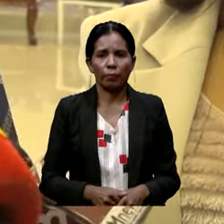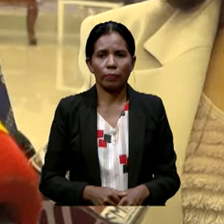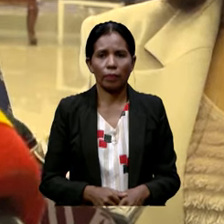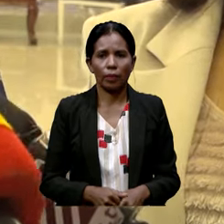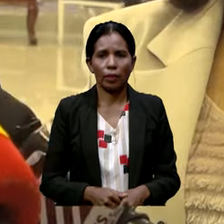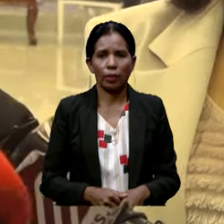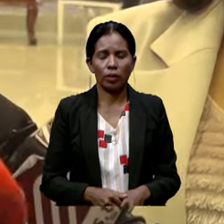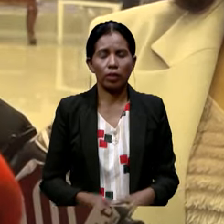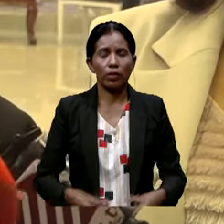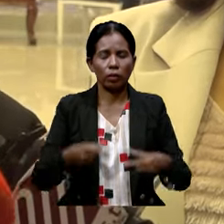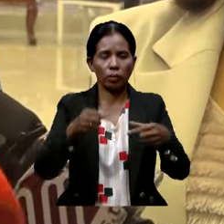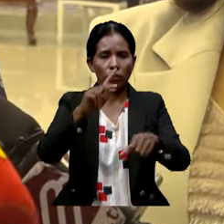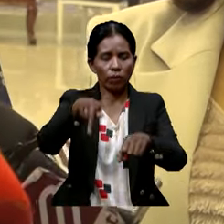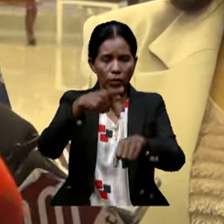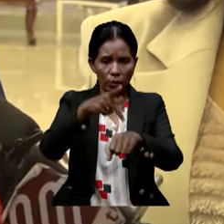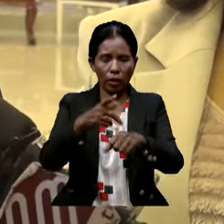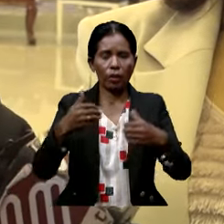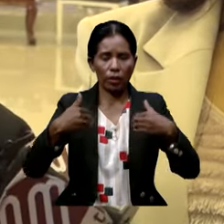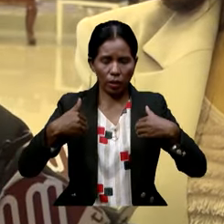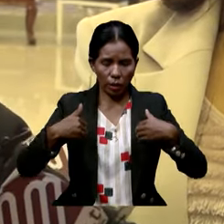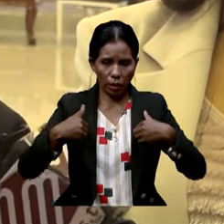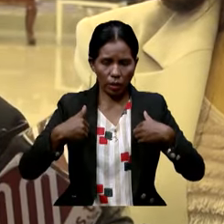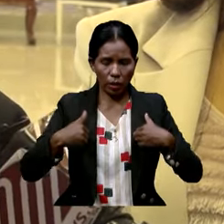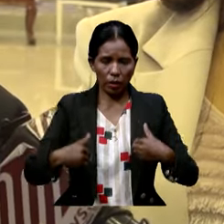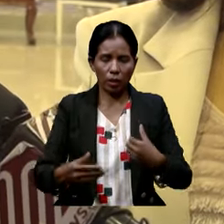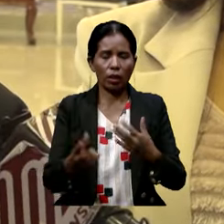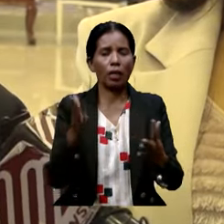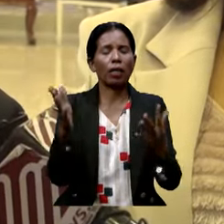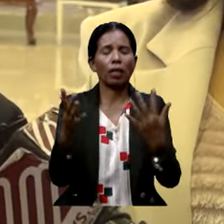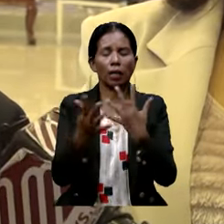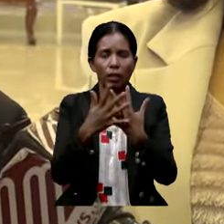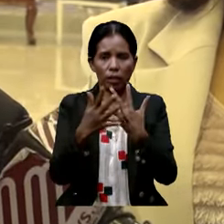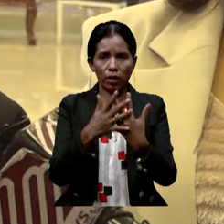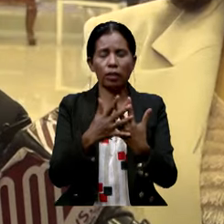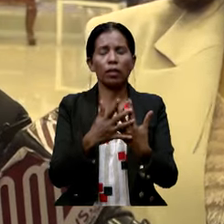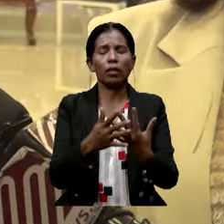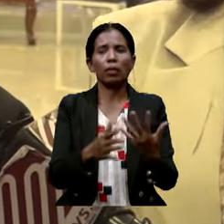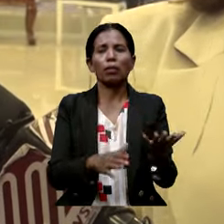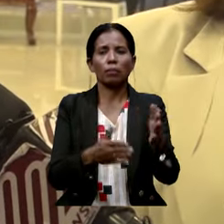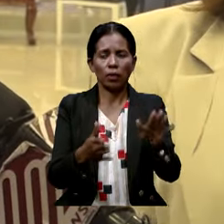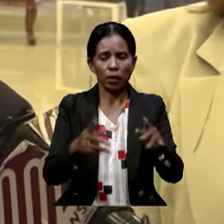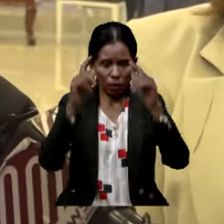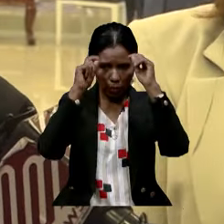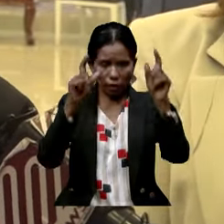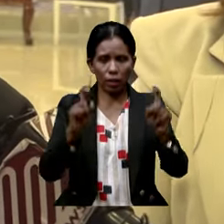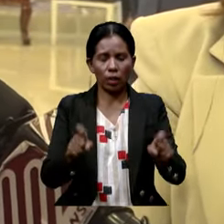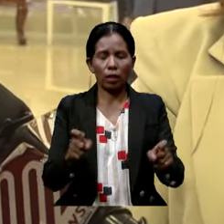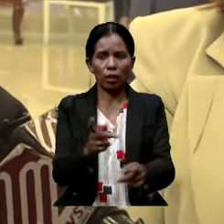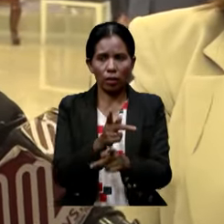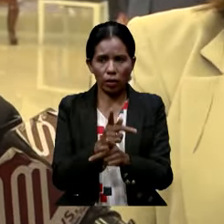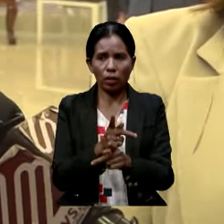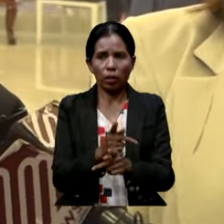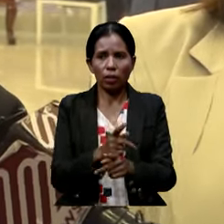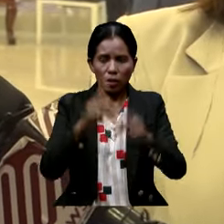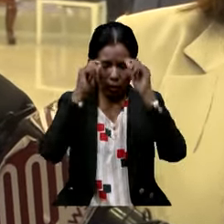E se fosse Filipinas, ia cair pena de morte. Ah, né? Timor-Leste tem que cuidado. Timor-Leste tem